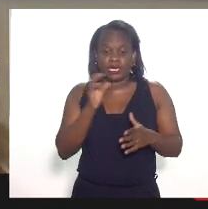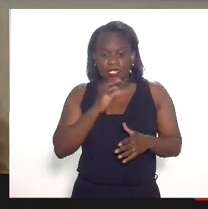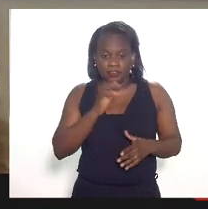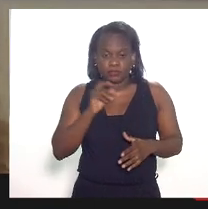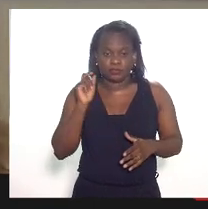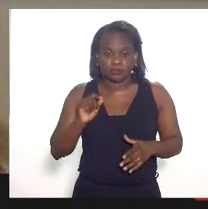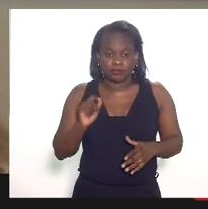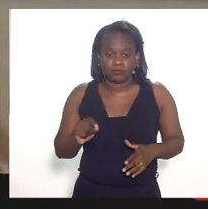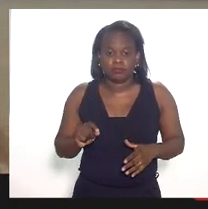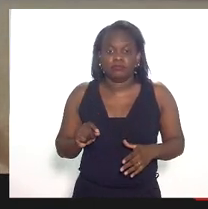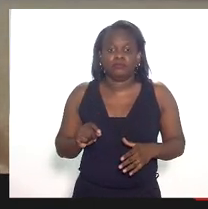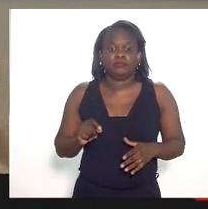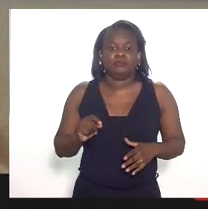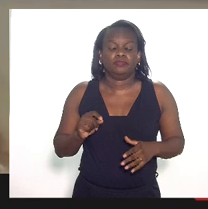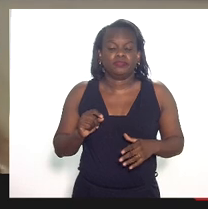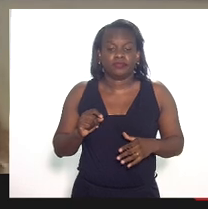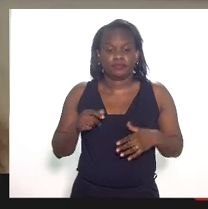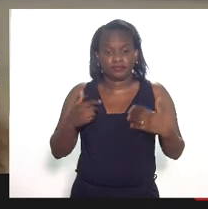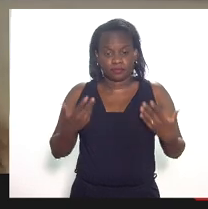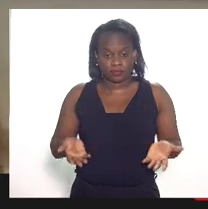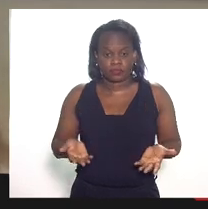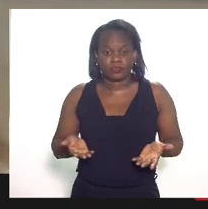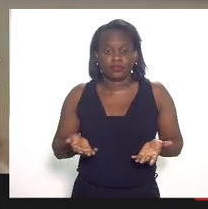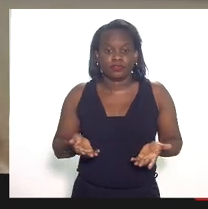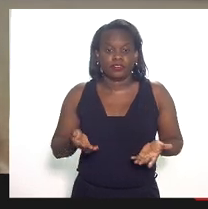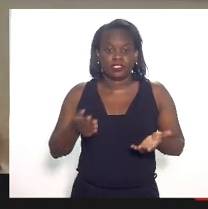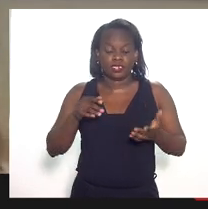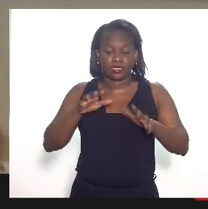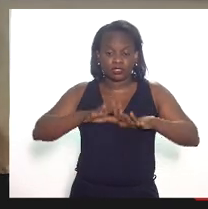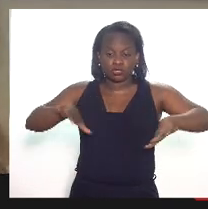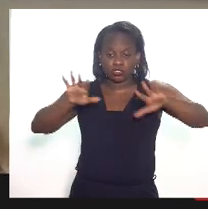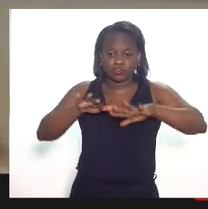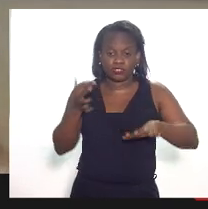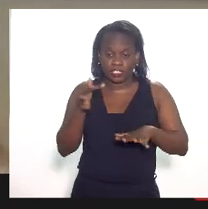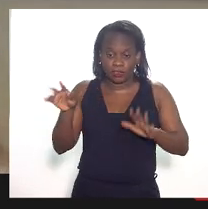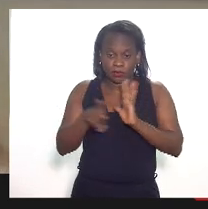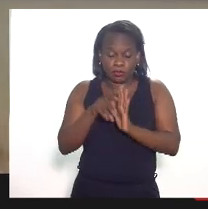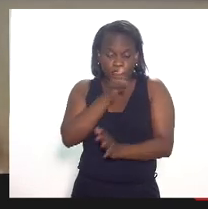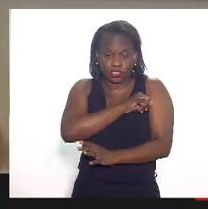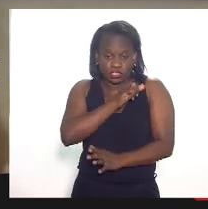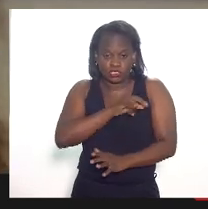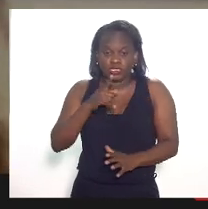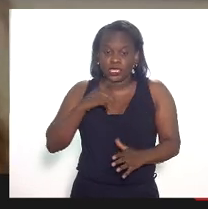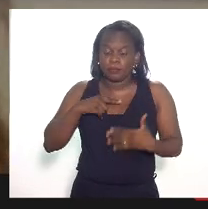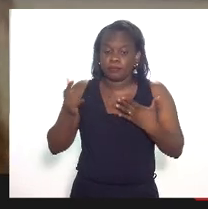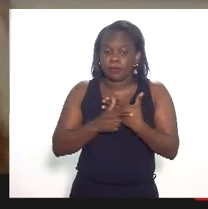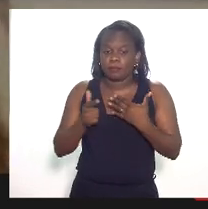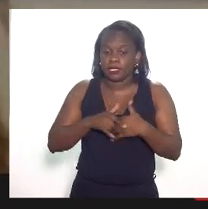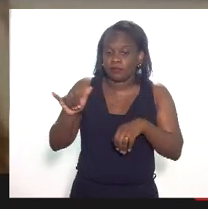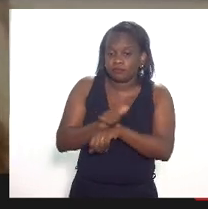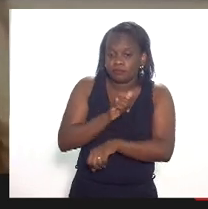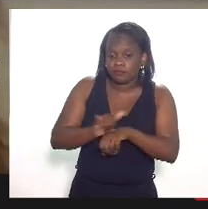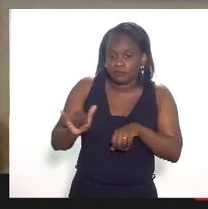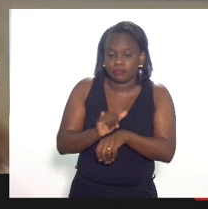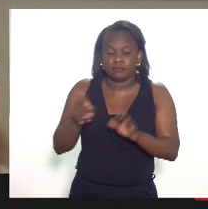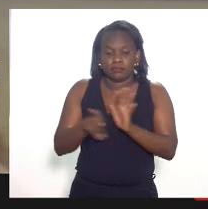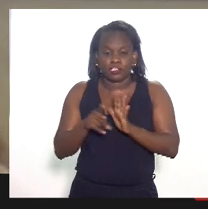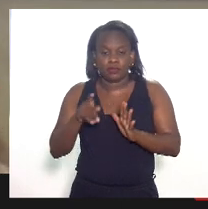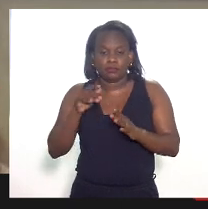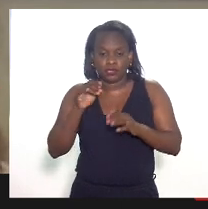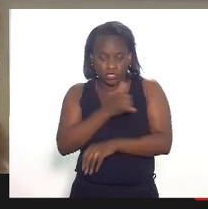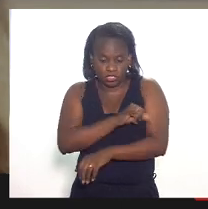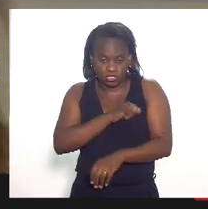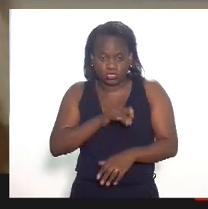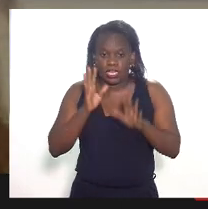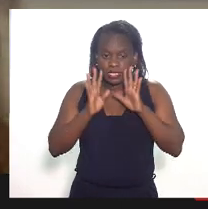rapidamente a seguinte questão. Bom, a rede federal do Rio de Janeiro ela cumpre um papel estratégico no SUS carioca, atendendo